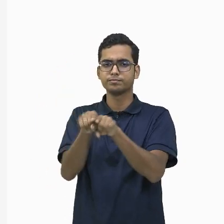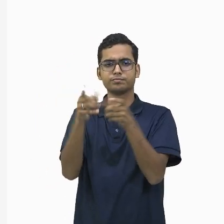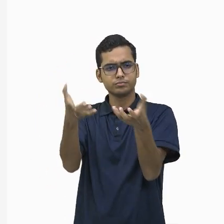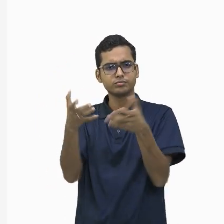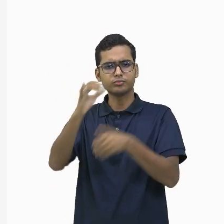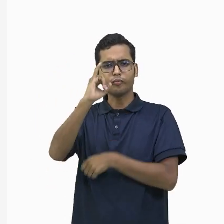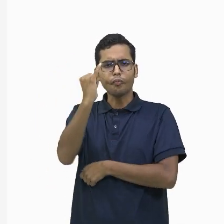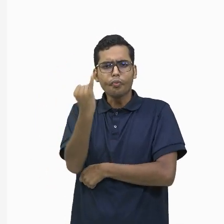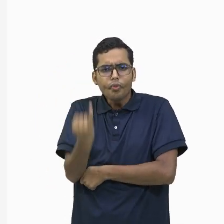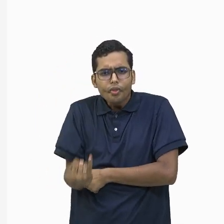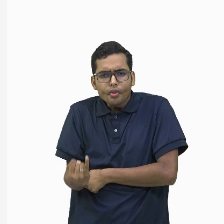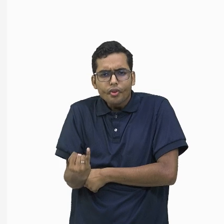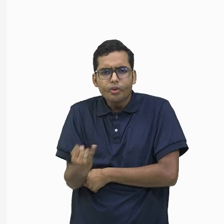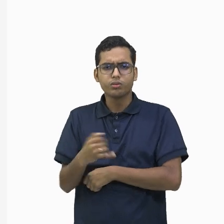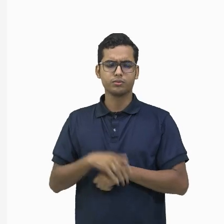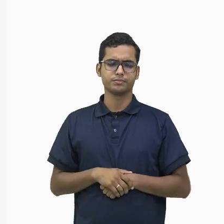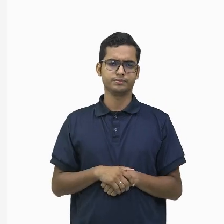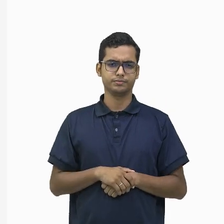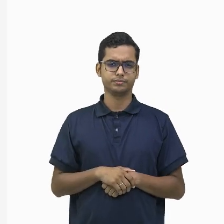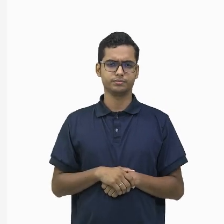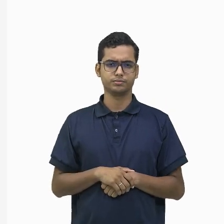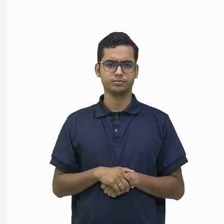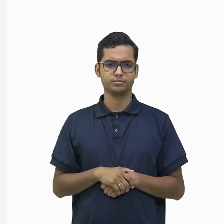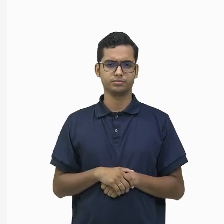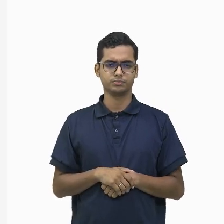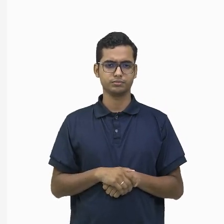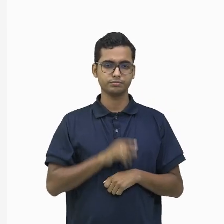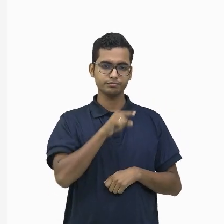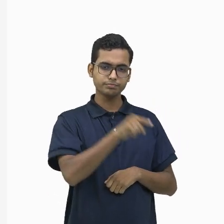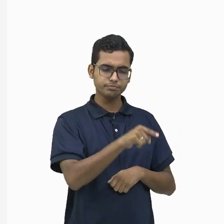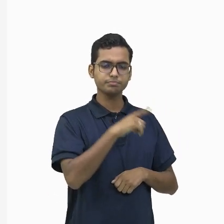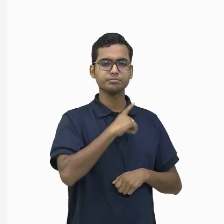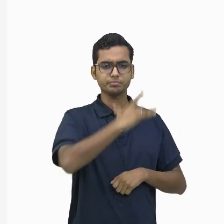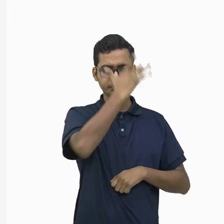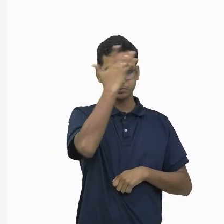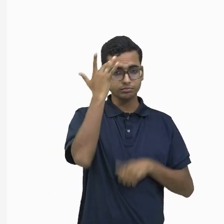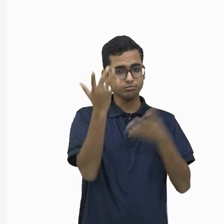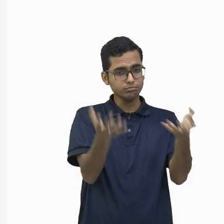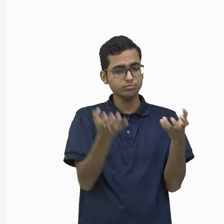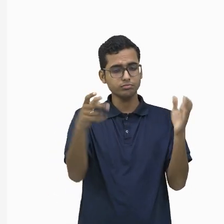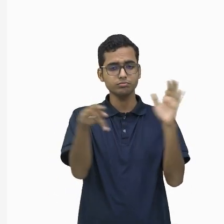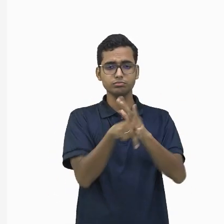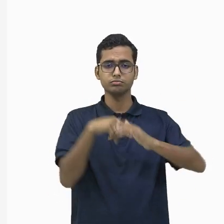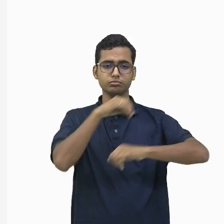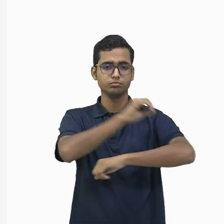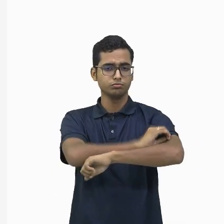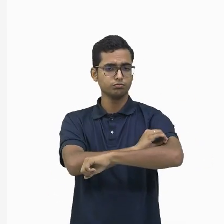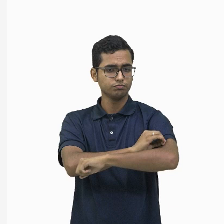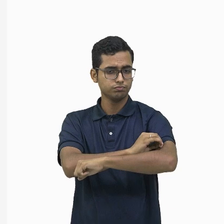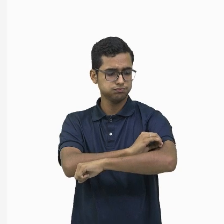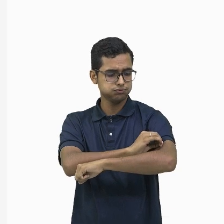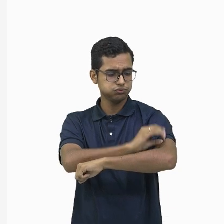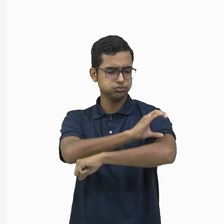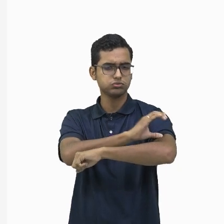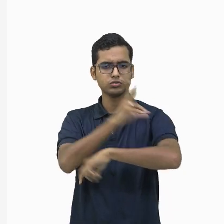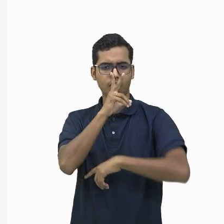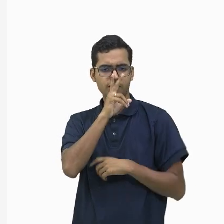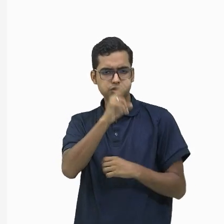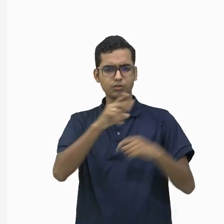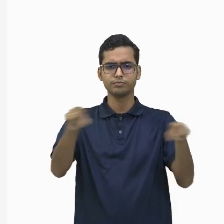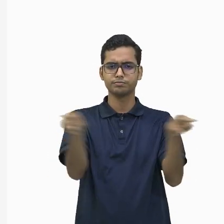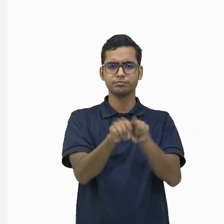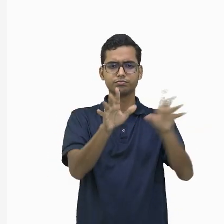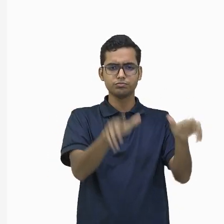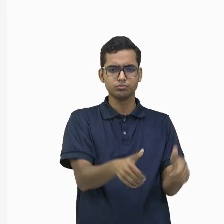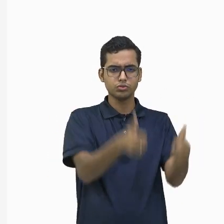emagrecimento, tá bom? Já a musculação são para as pessoas que desejam hipertrofia, aumento de força e